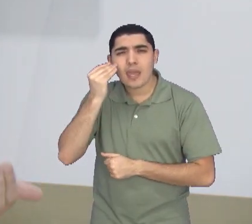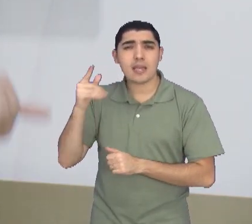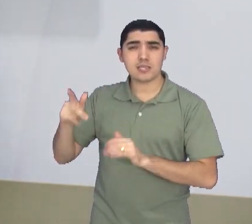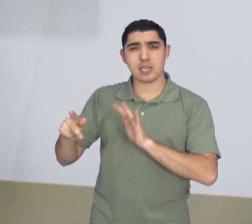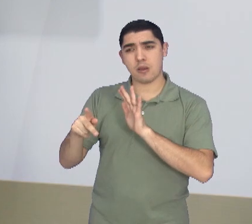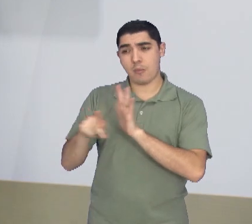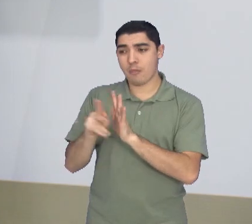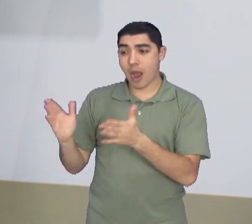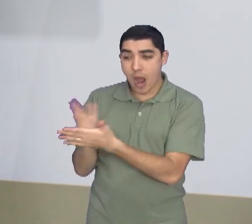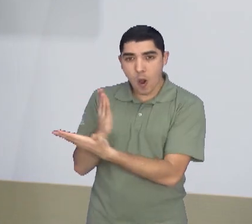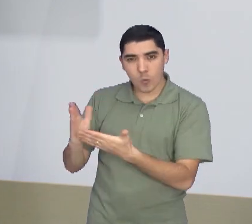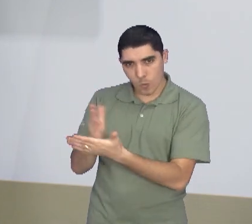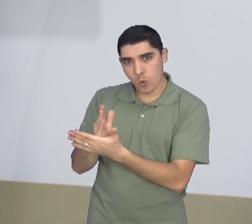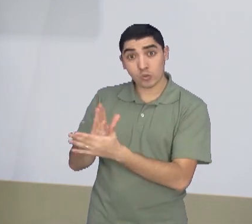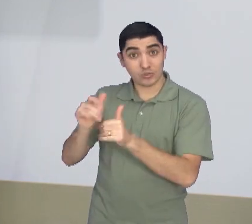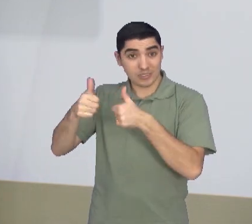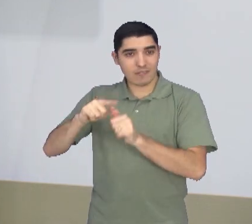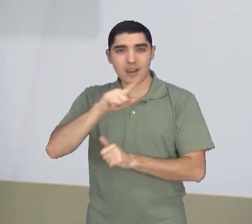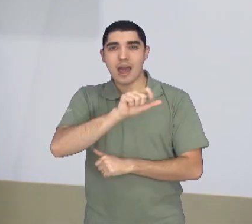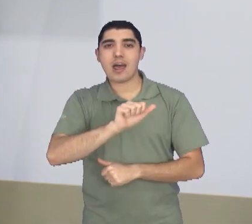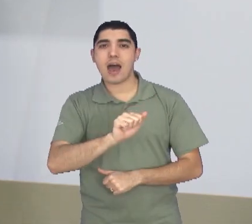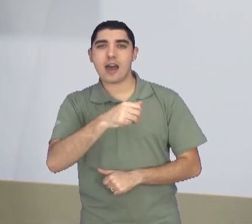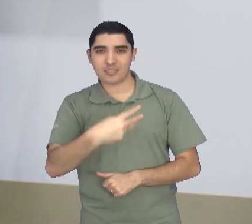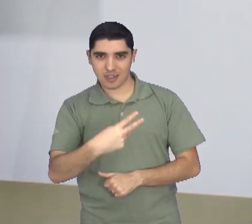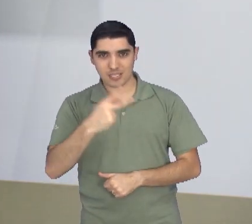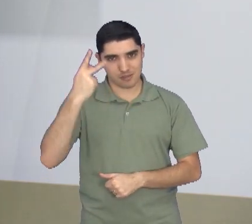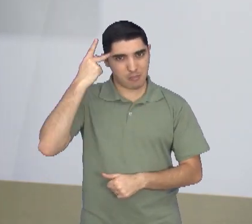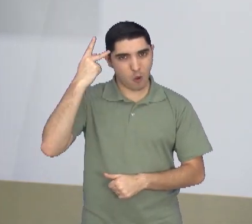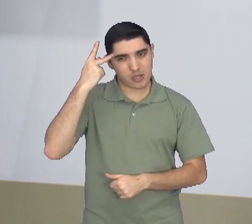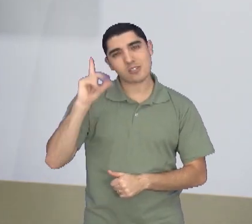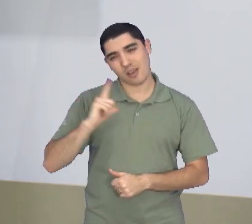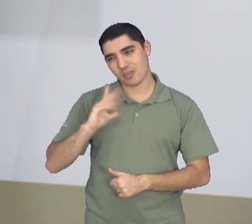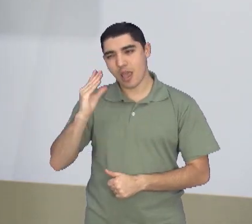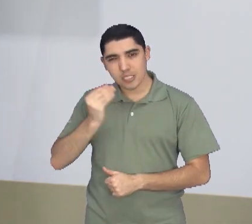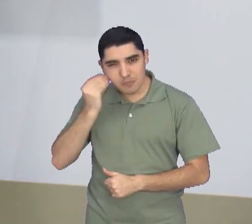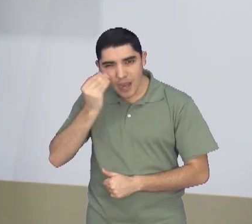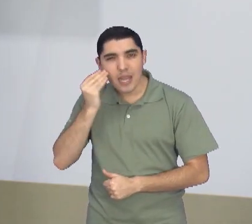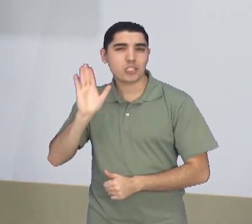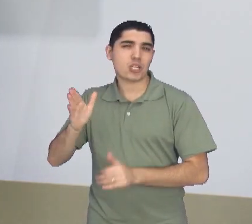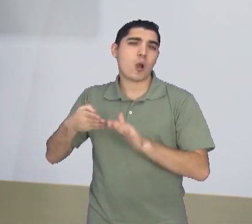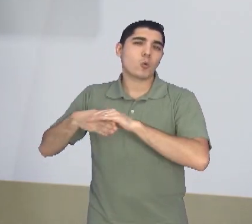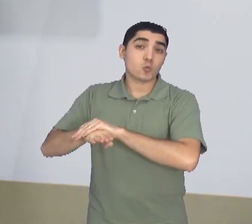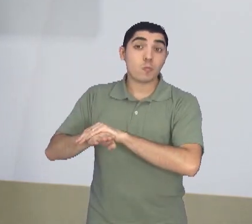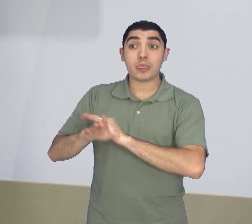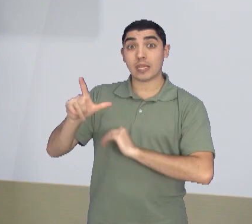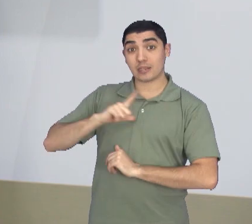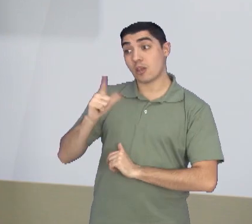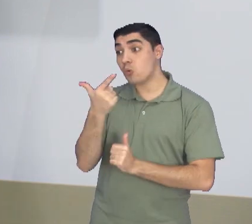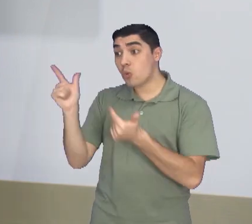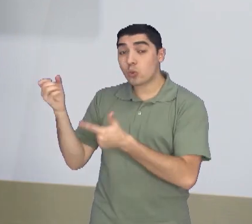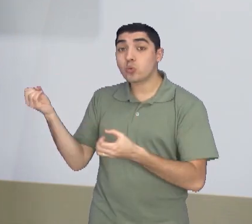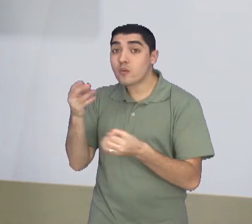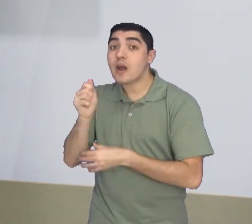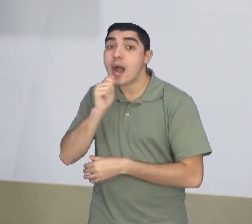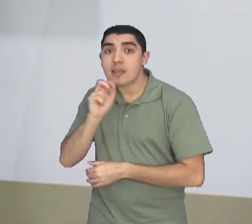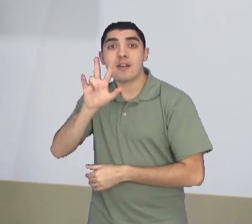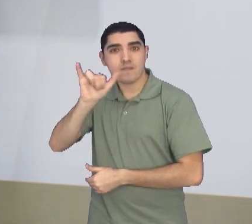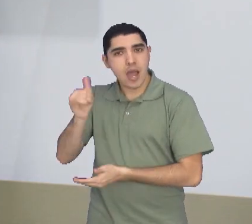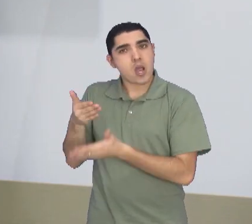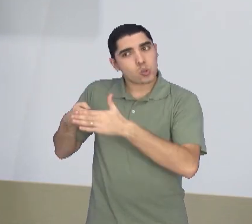veio do Paulista da Série A3, então já tem uma boa coluna aí, acrescida de novos jogadores, já pensando para o ano que vem também, jogadores